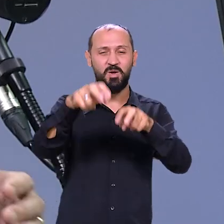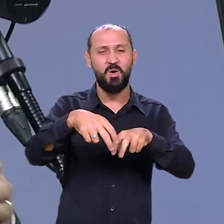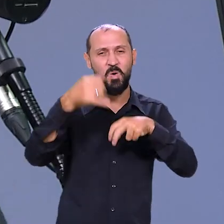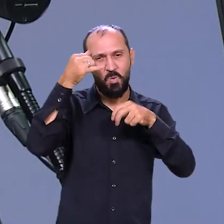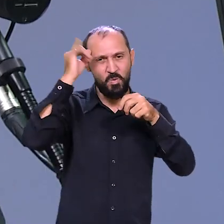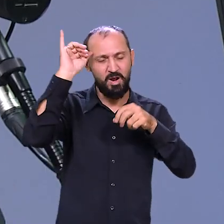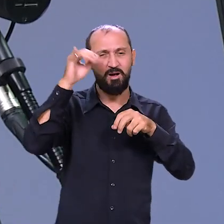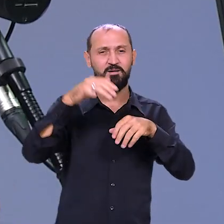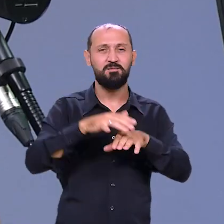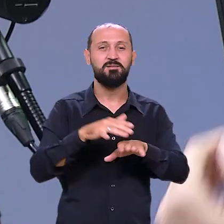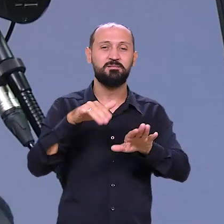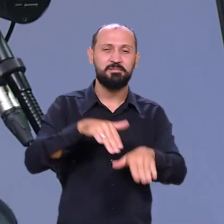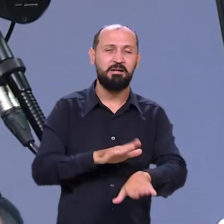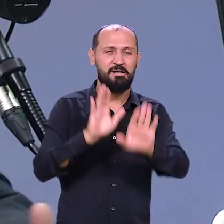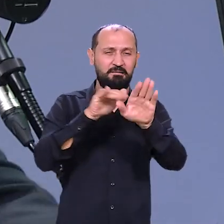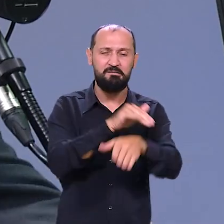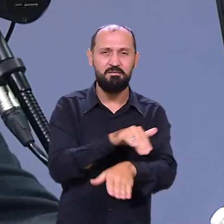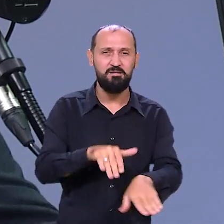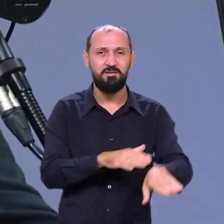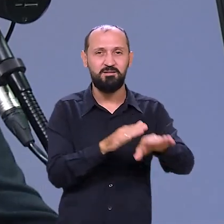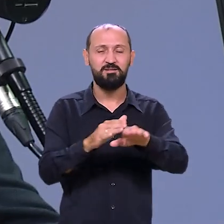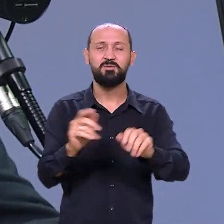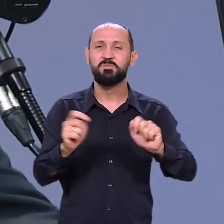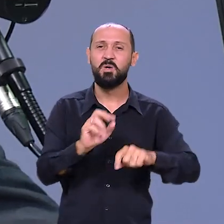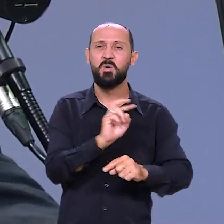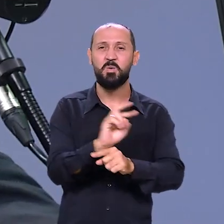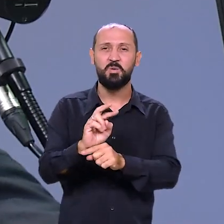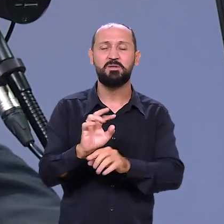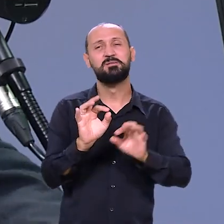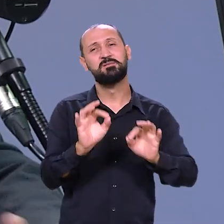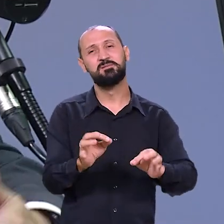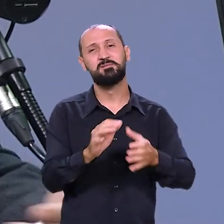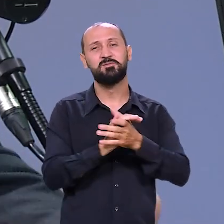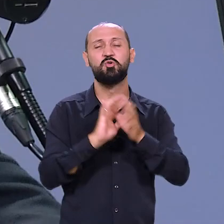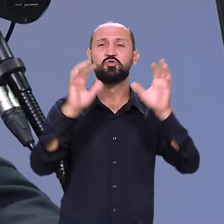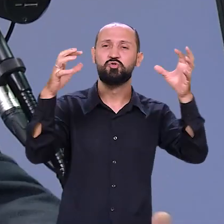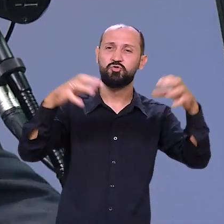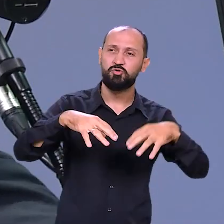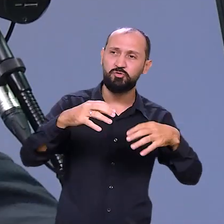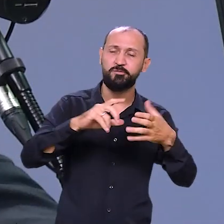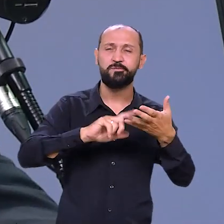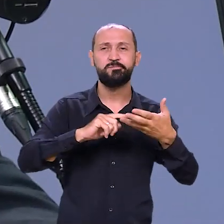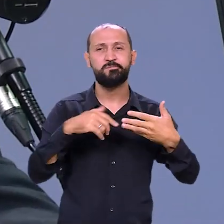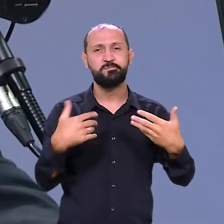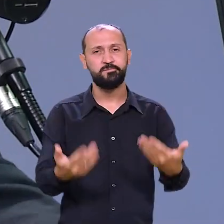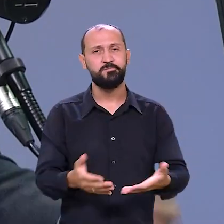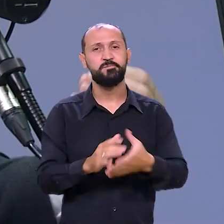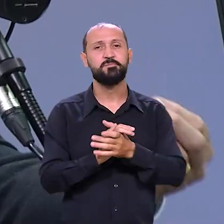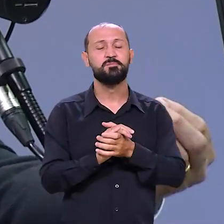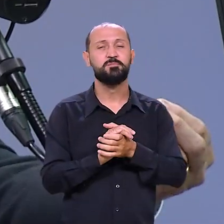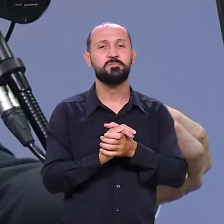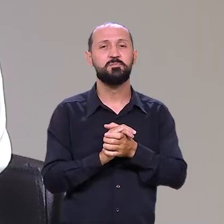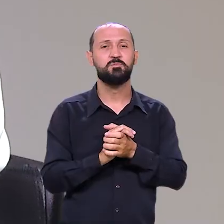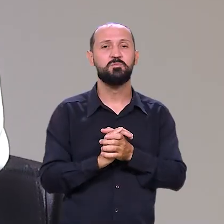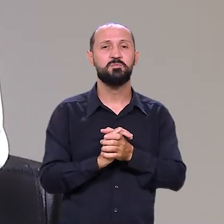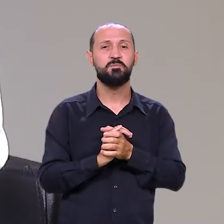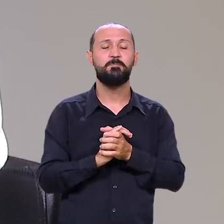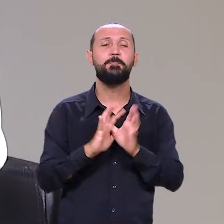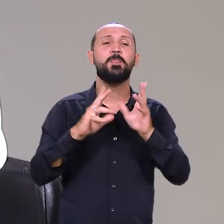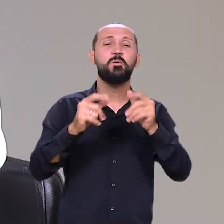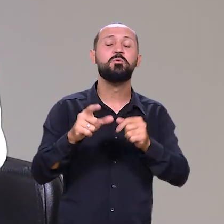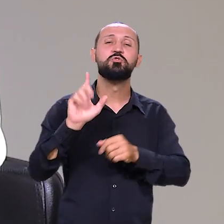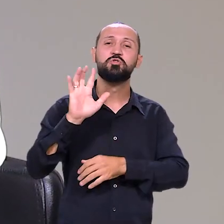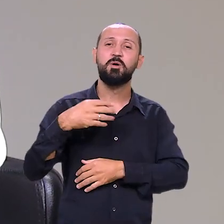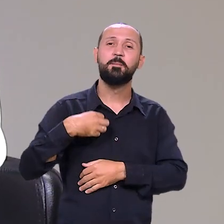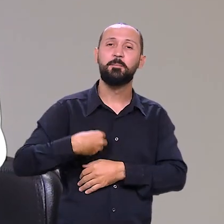Às vezes, estradas que não estão numa conservação adequada, ou que choveu, etc. Então, tudo isso